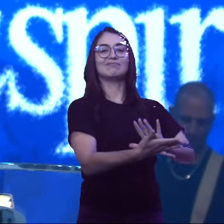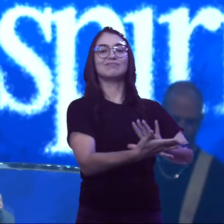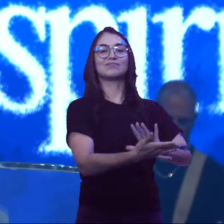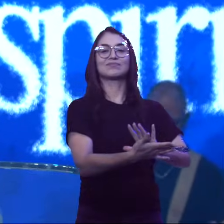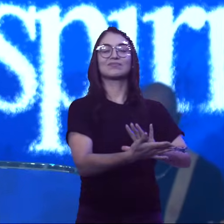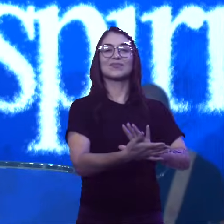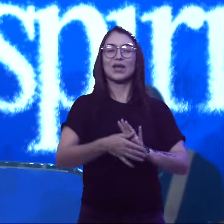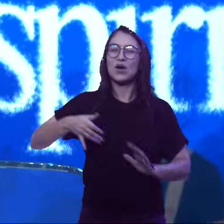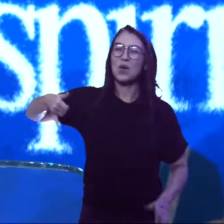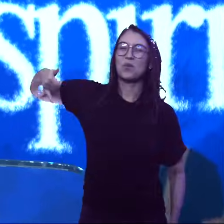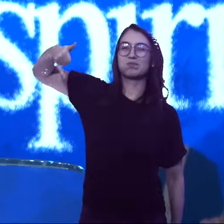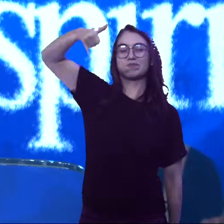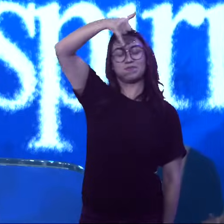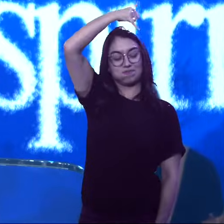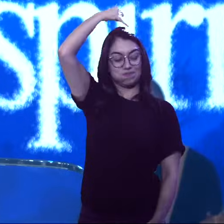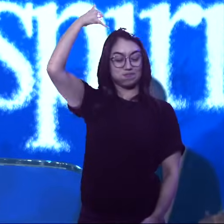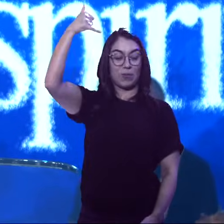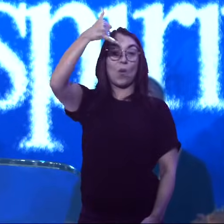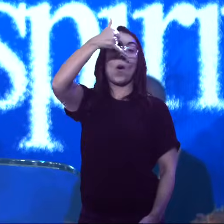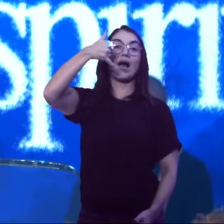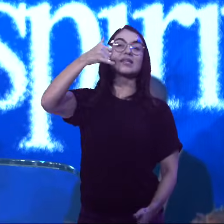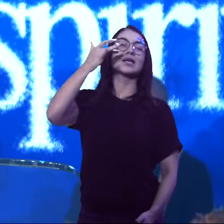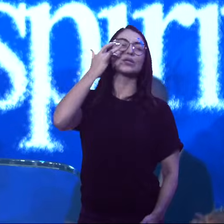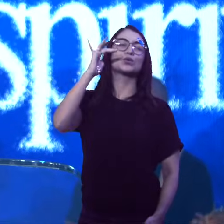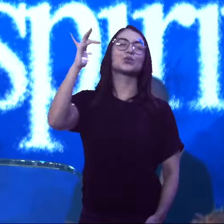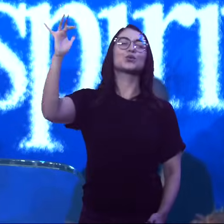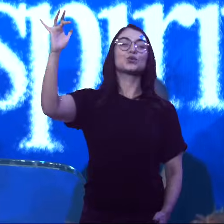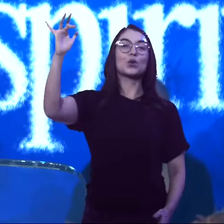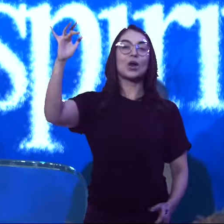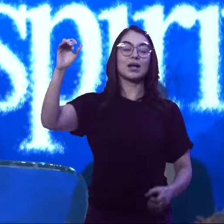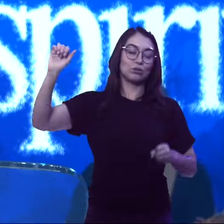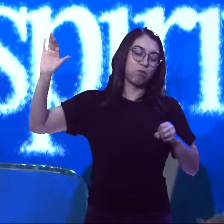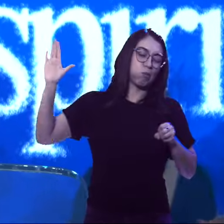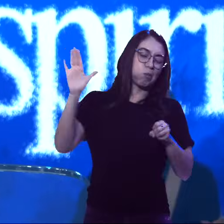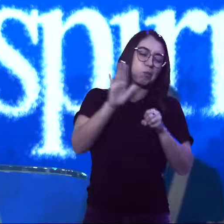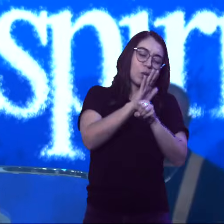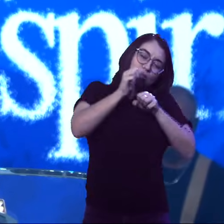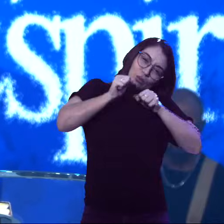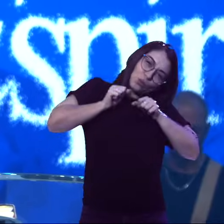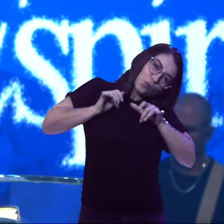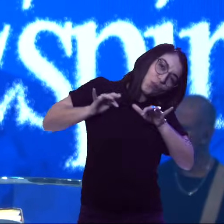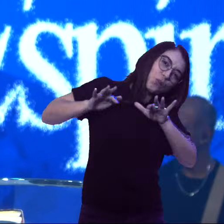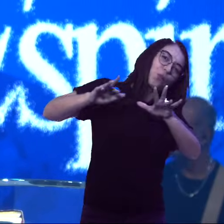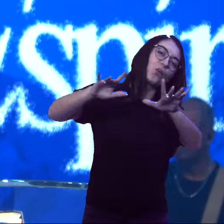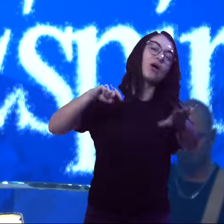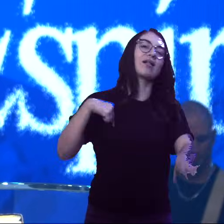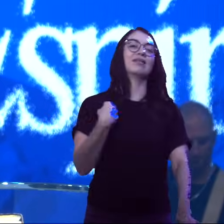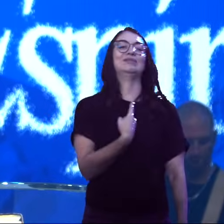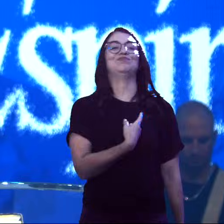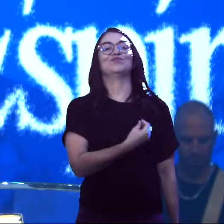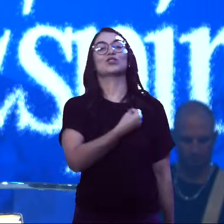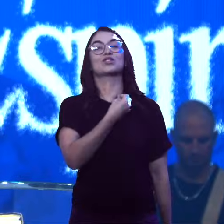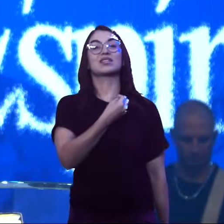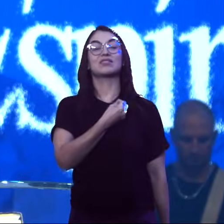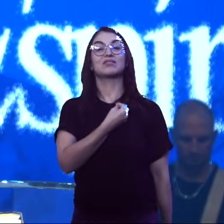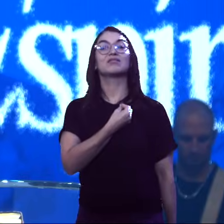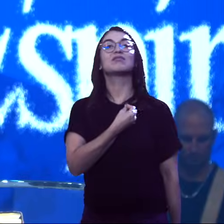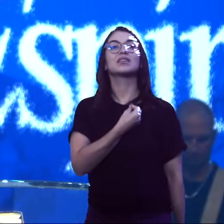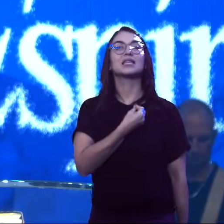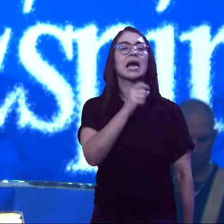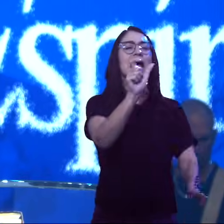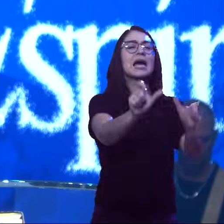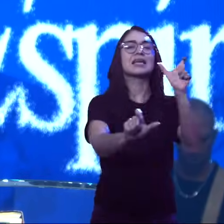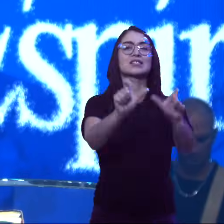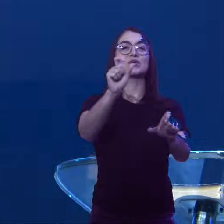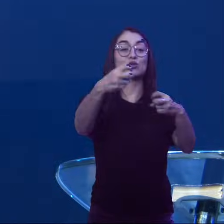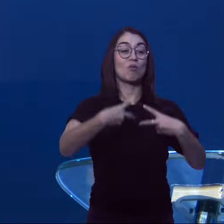o azeite dourado de Deus vai começar a escorrer de nós quando nós entrarmos nos lugares. E as pessoas vão ver a